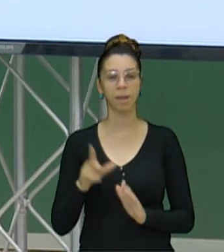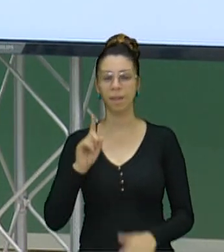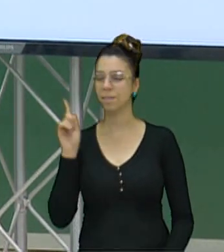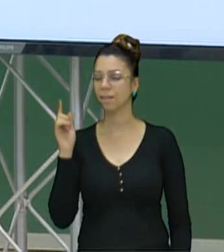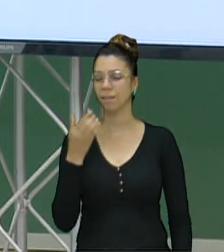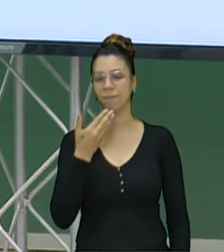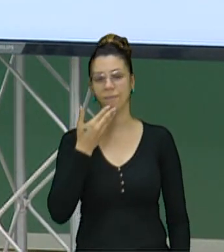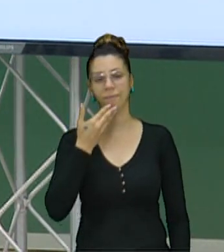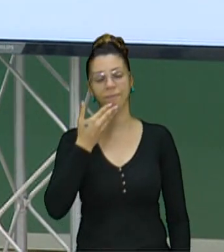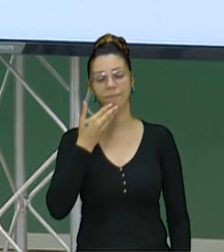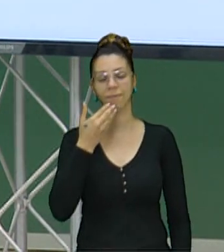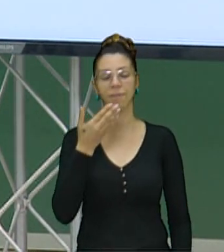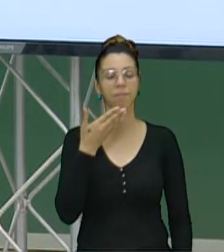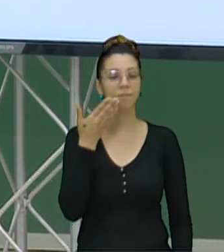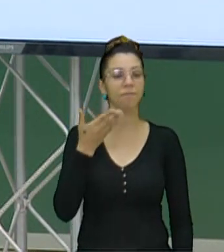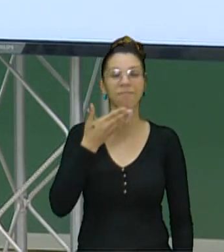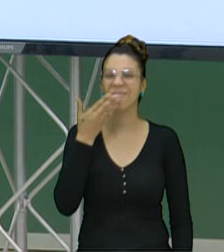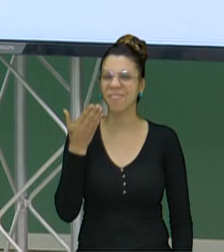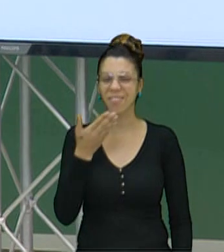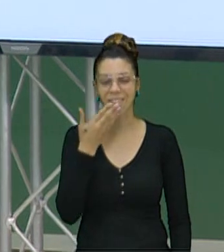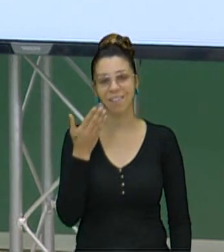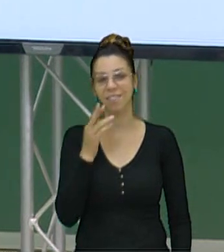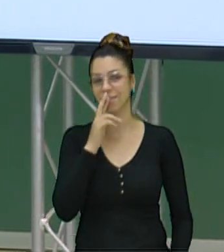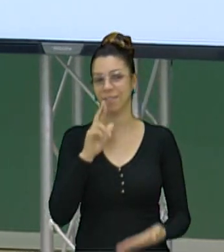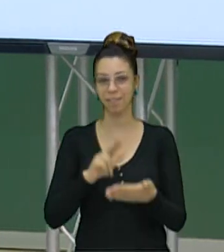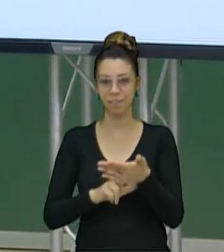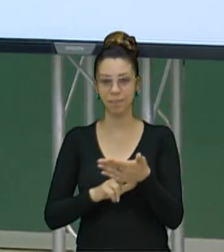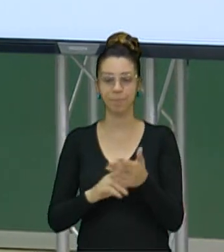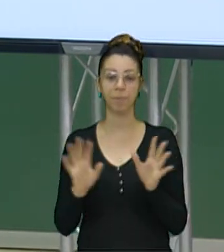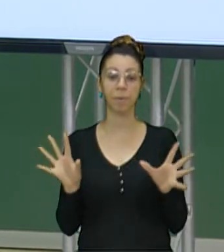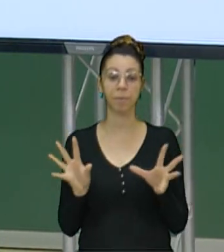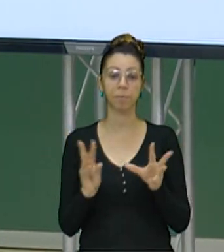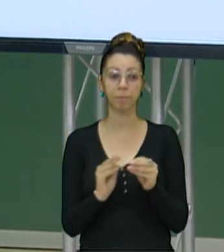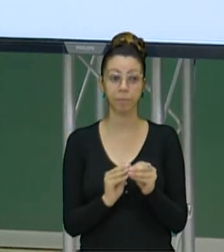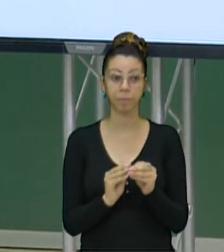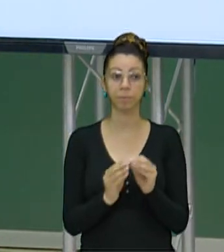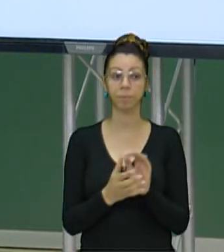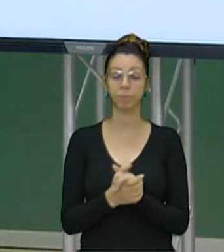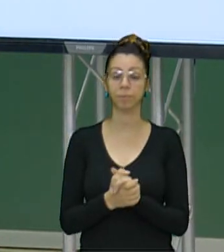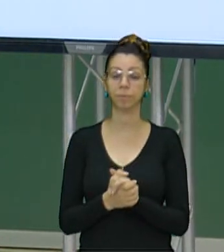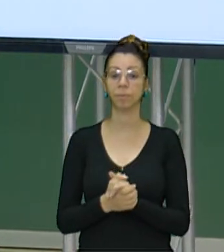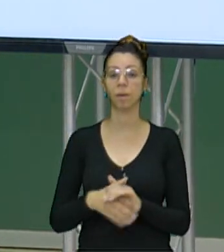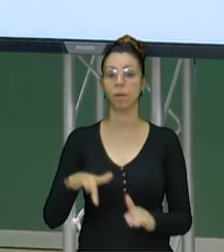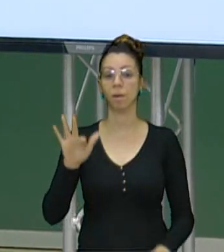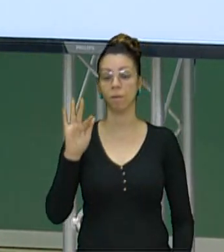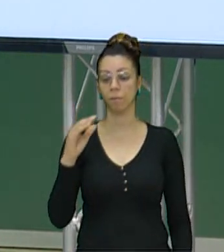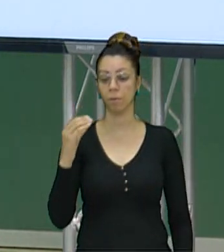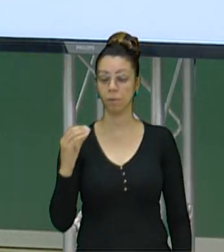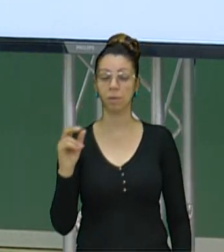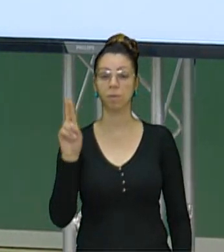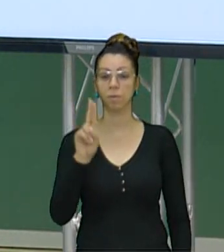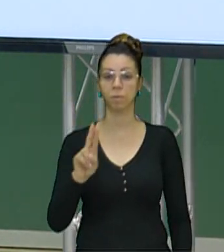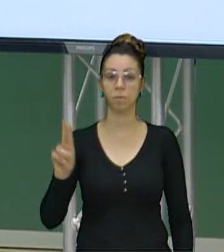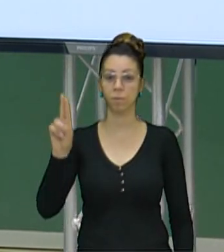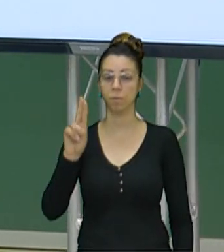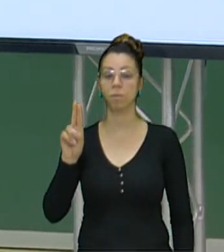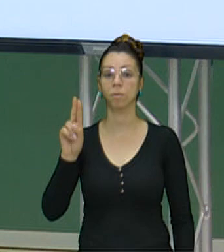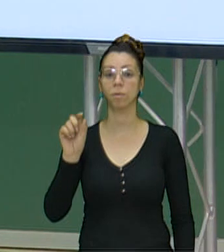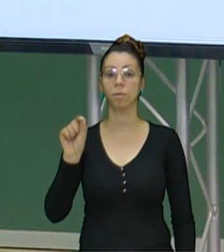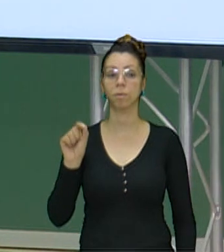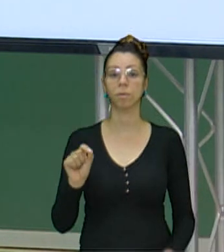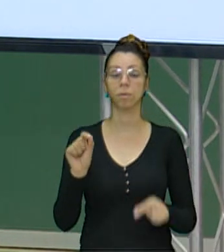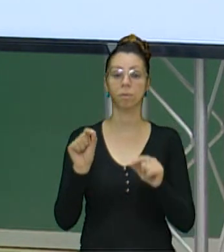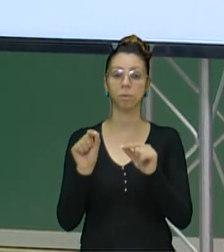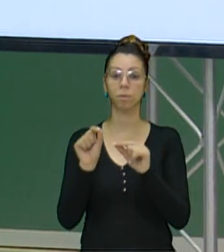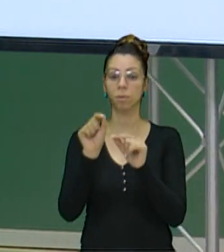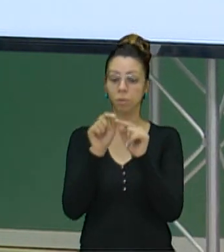ser resolvida. Gente, retomando, força centrípeta, força que é utilizada basicamente dada aí pela